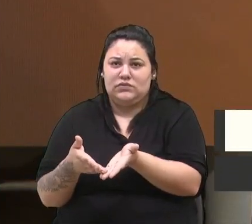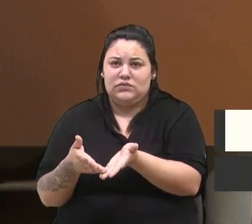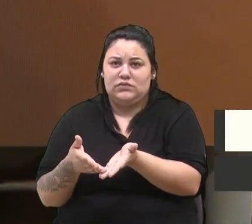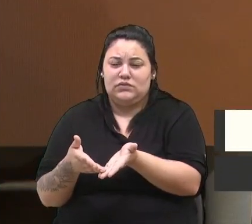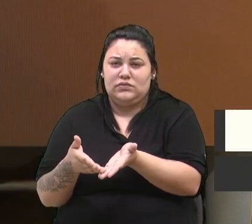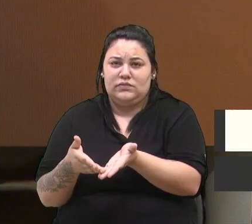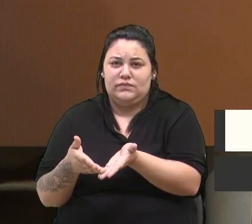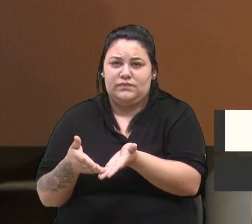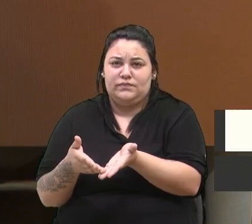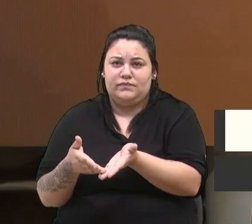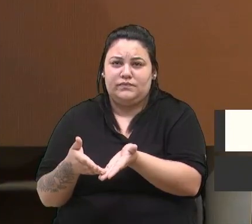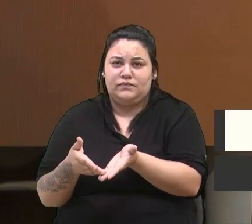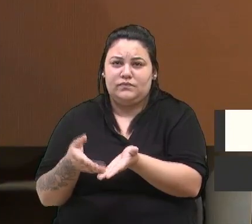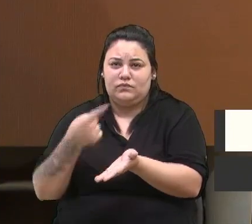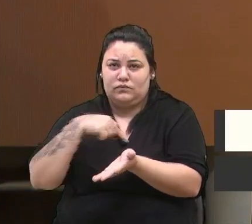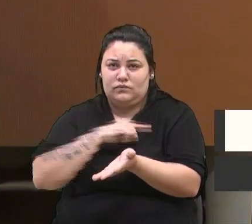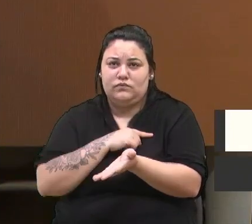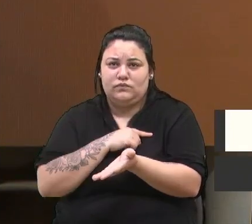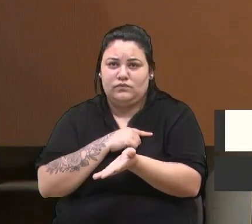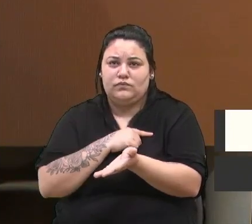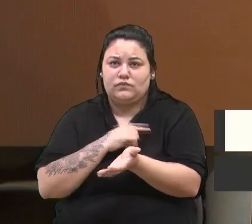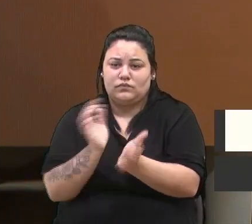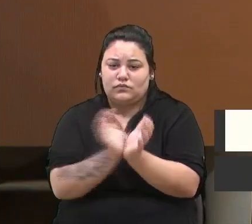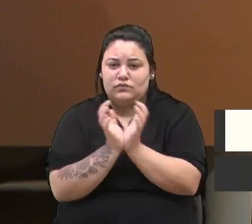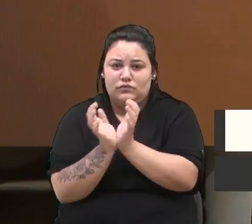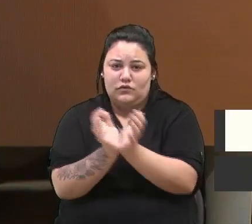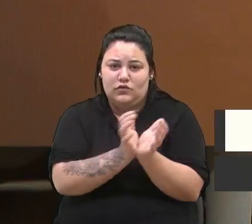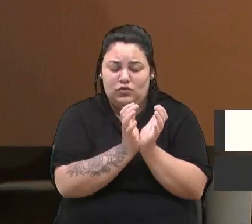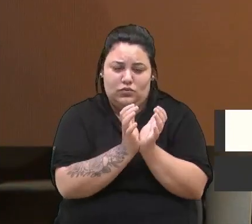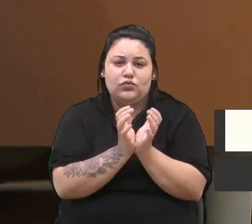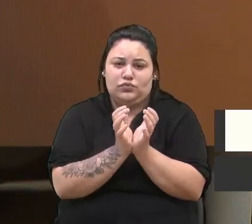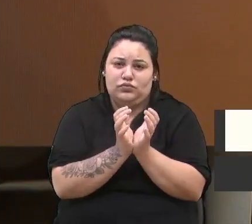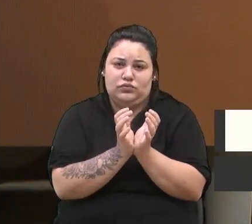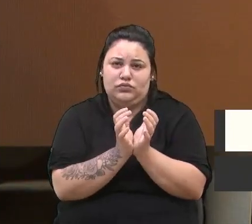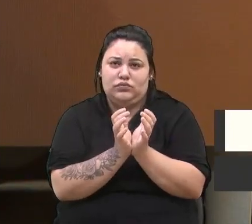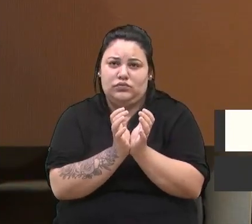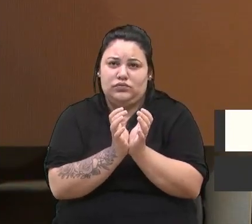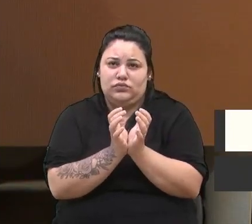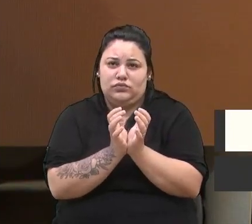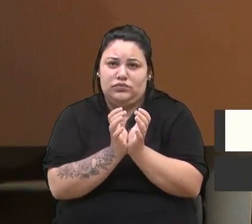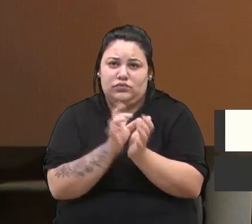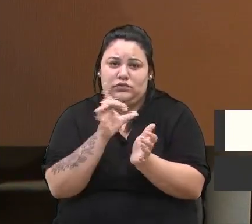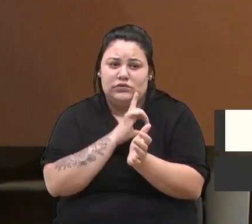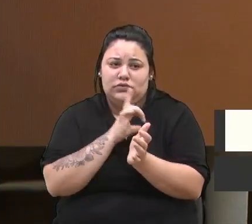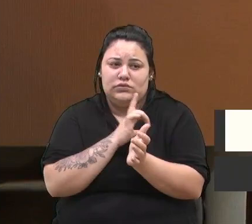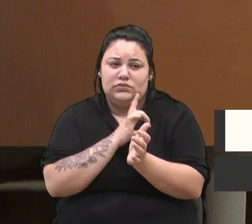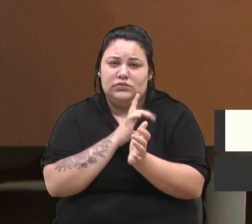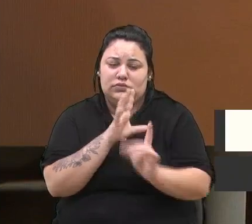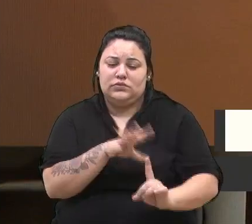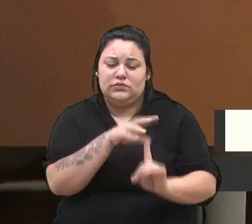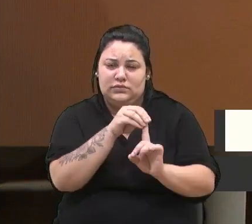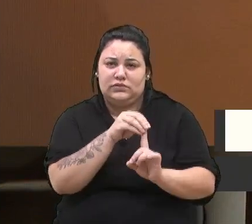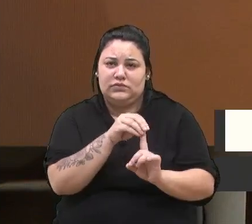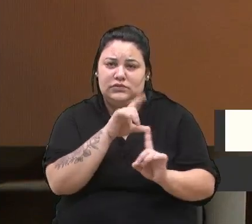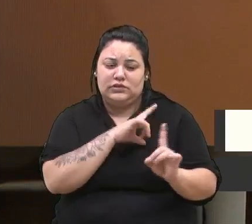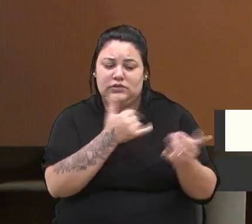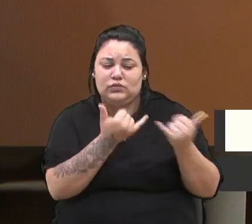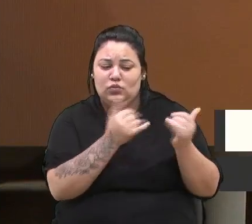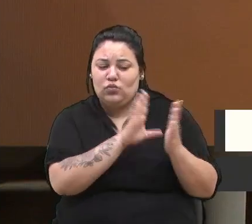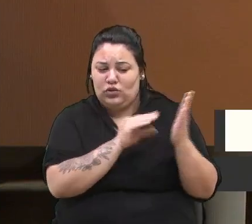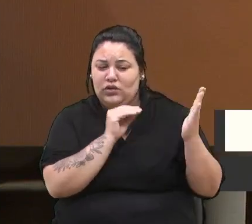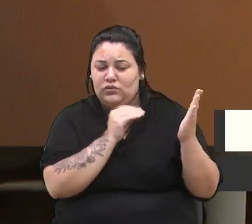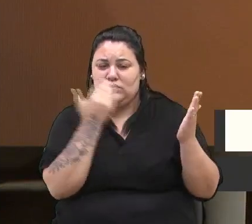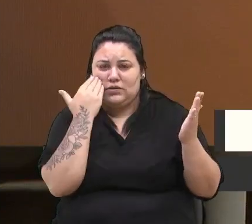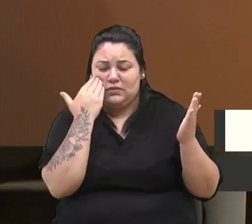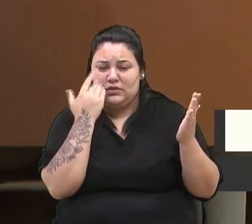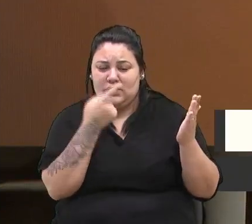nosso timão, né, onde a gente nos espelha, nos orientam, a